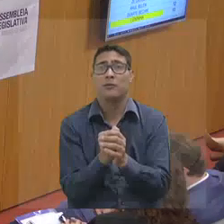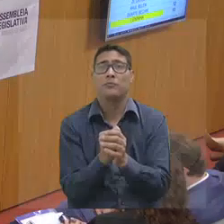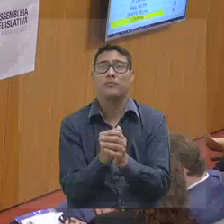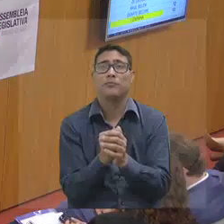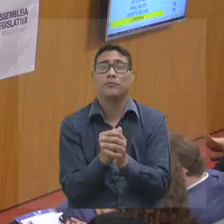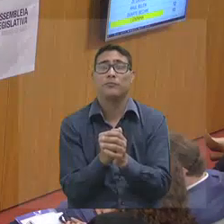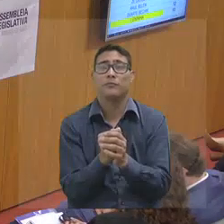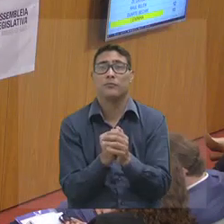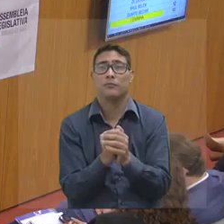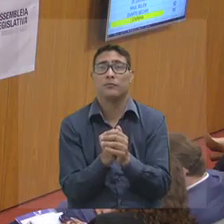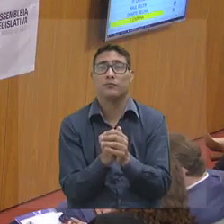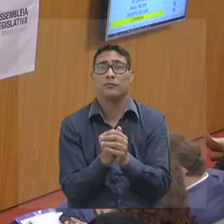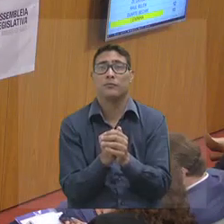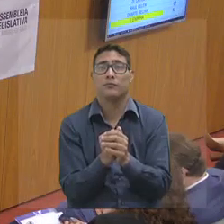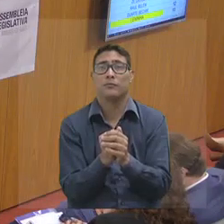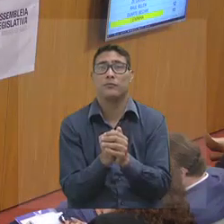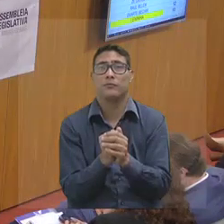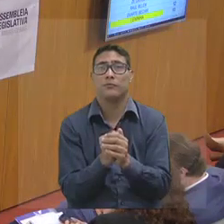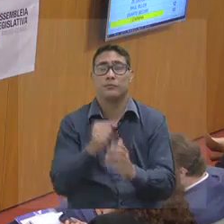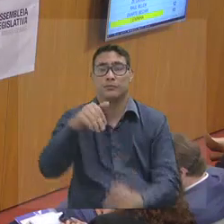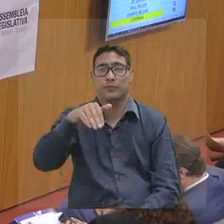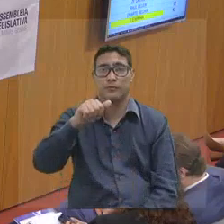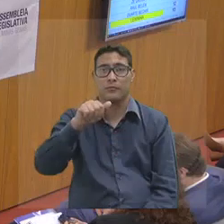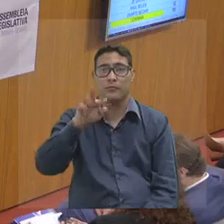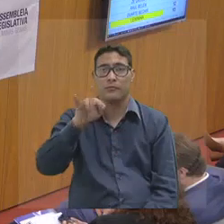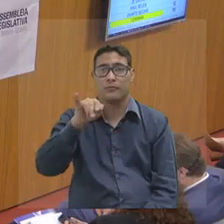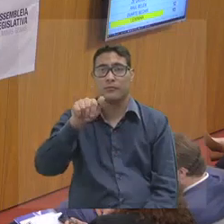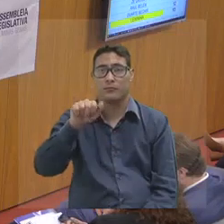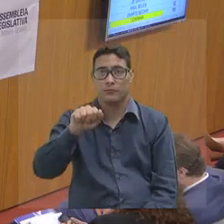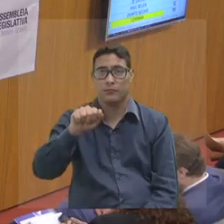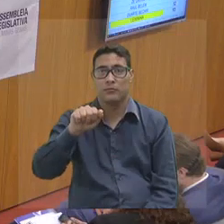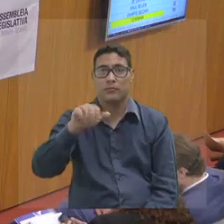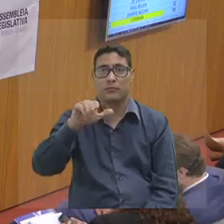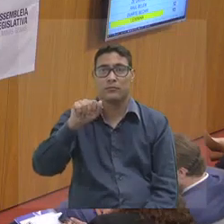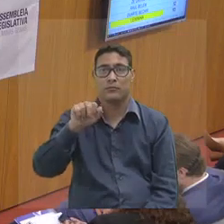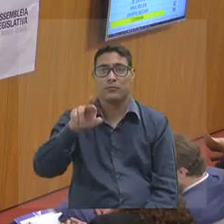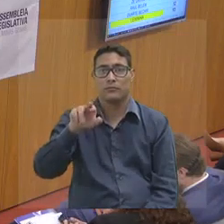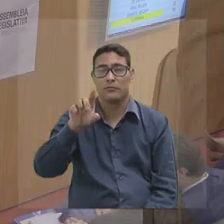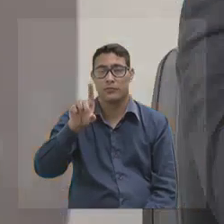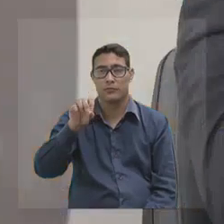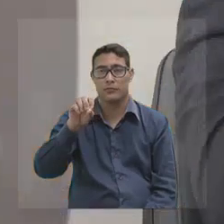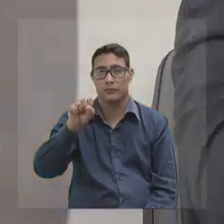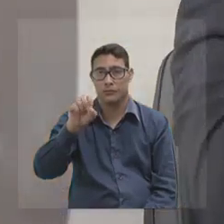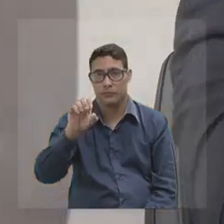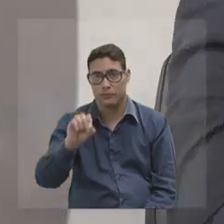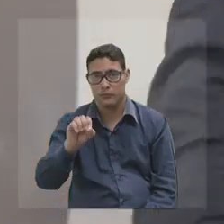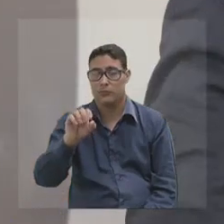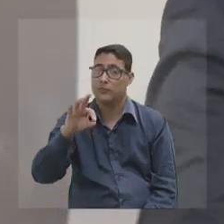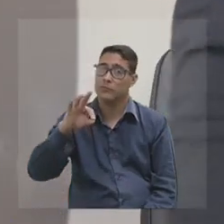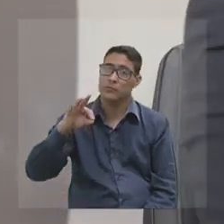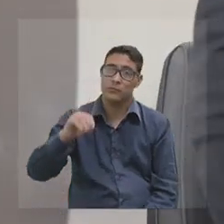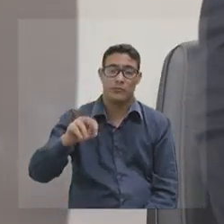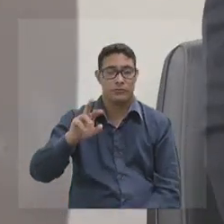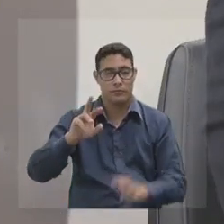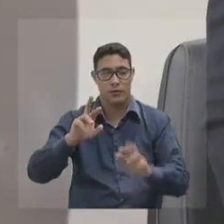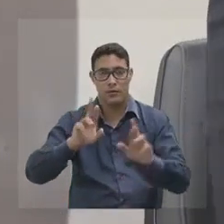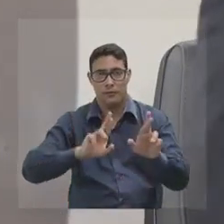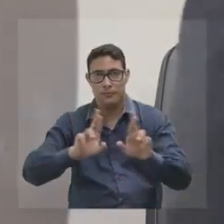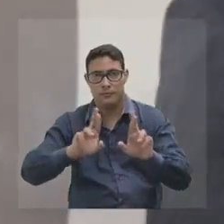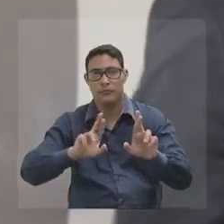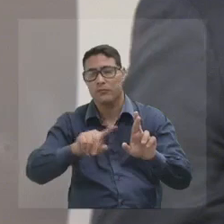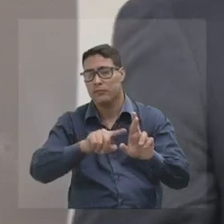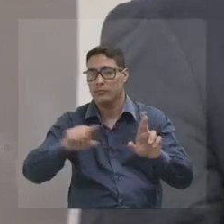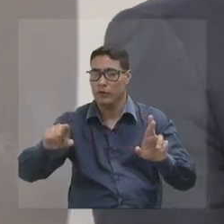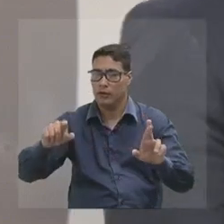assim Matias Cardoso tá nós vamos levantar todas as informações em relação a esse